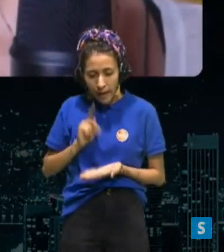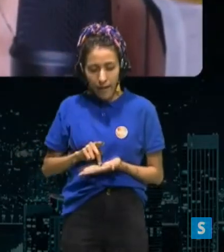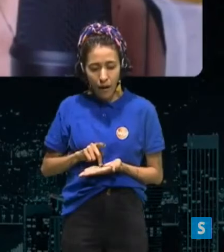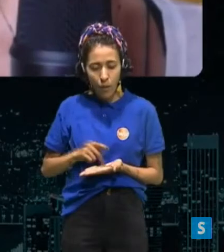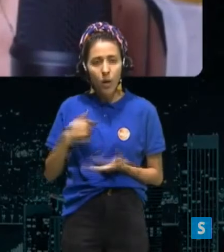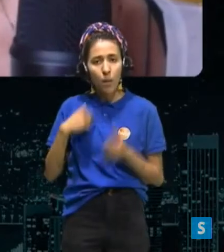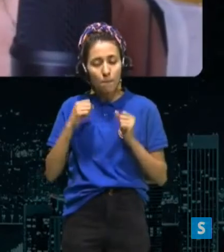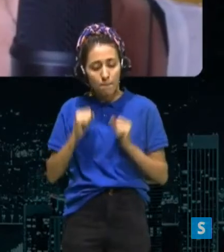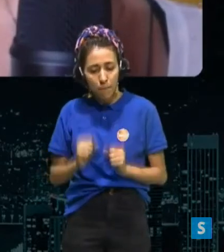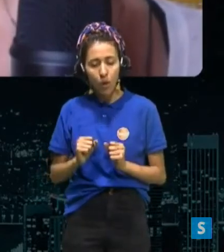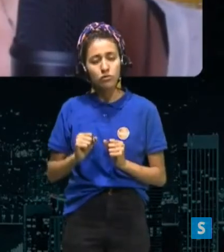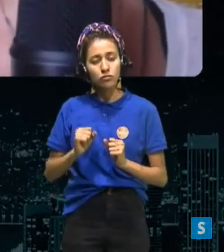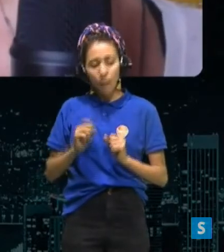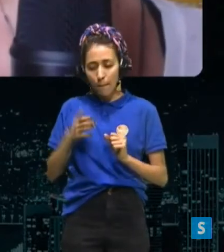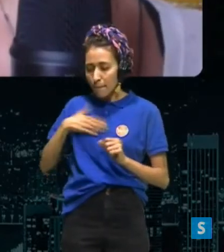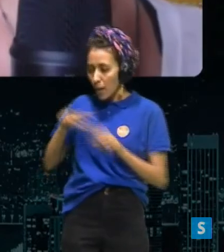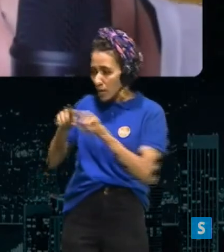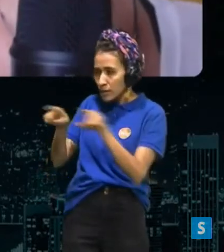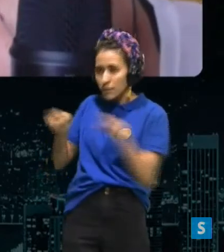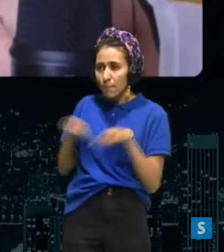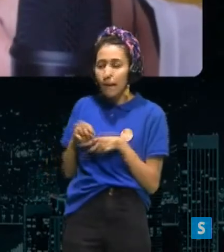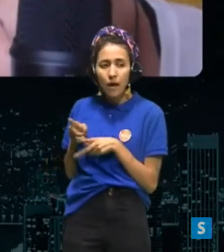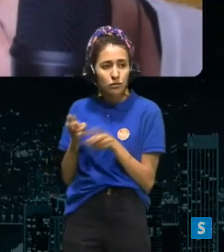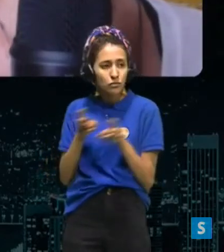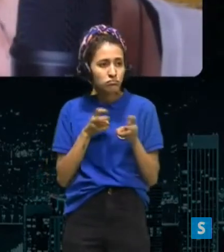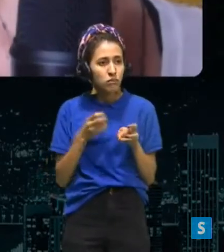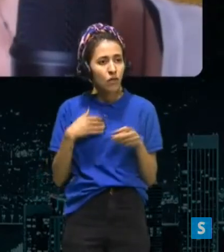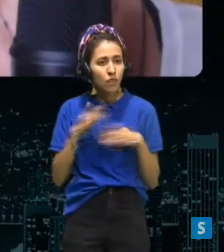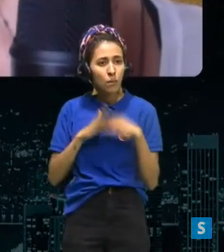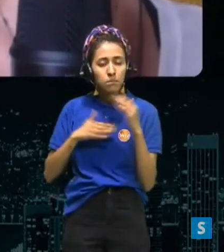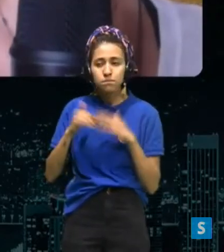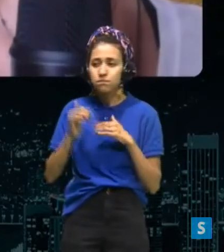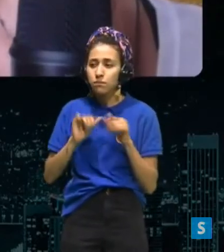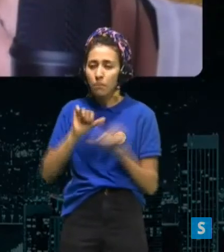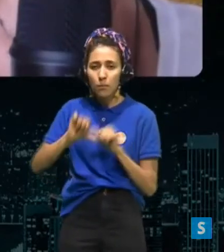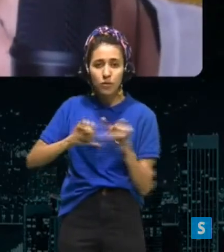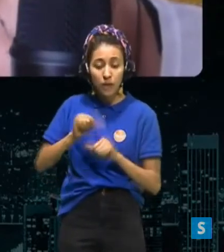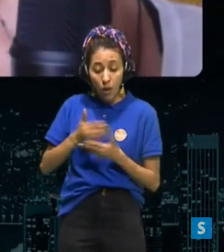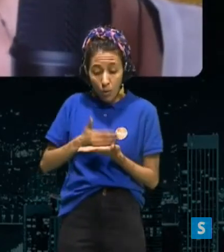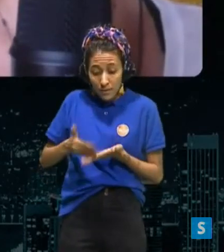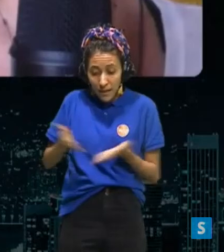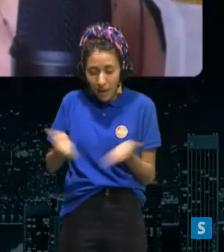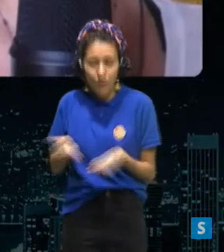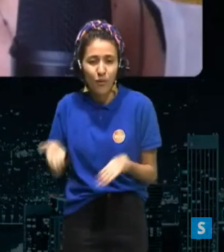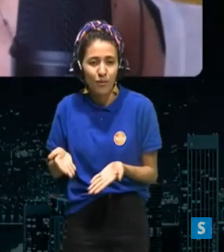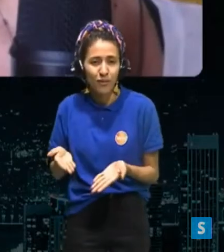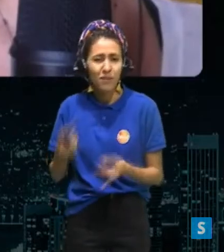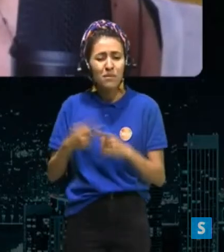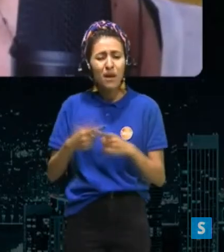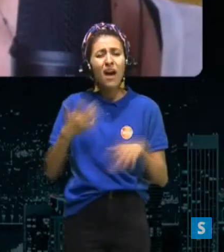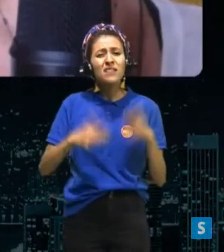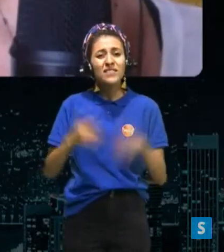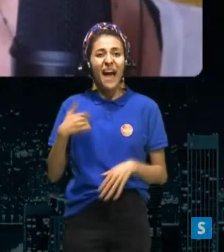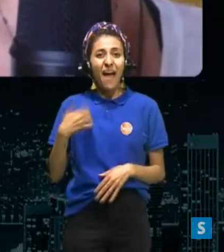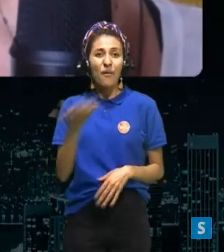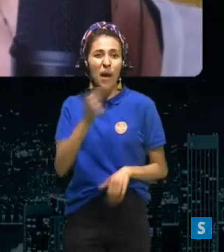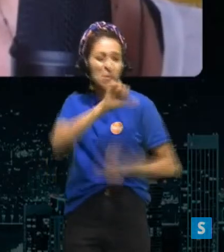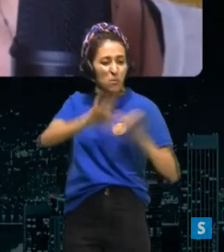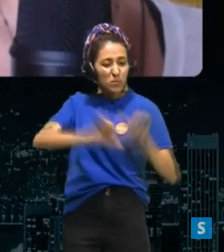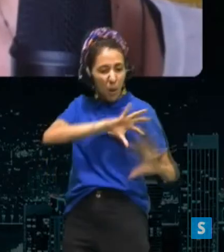gigantescos que isso pode ser assim deixa você assim desanimado você quer abandonar tudo